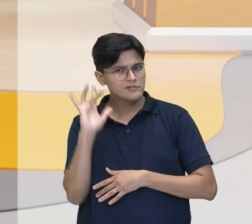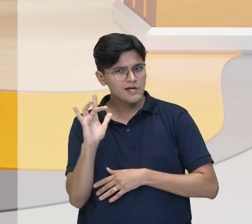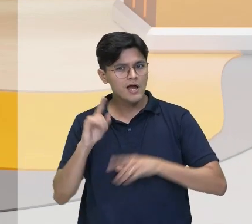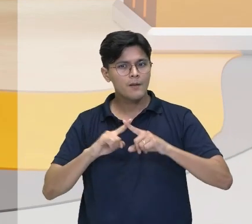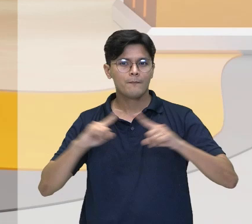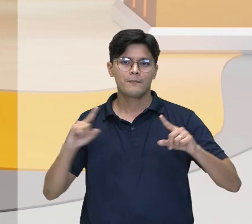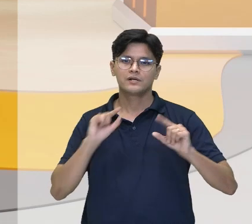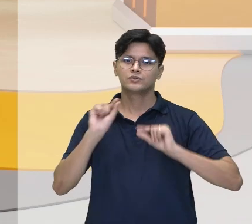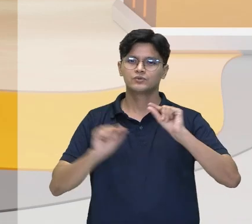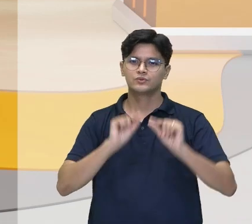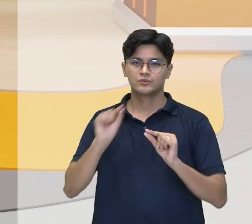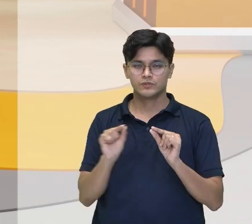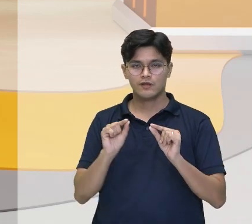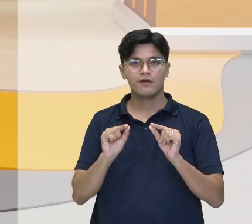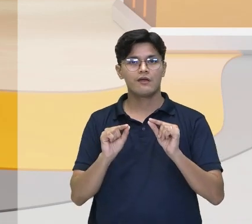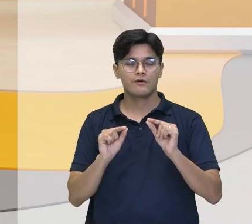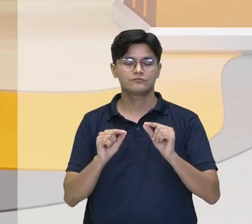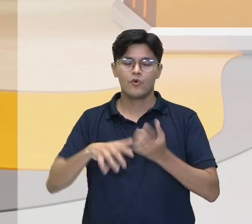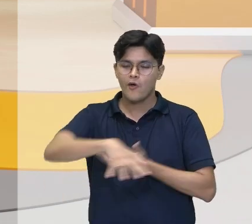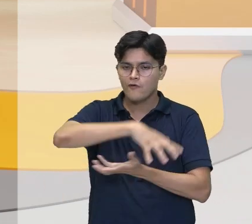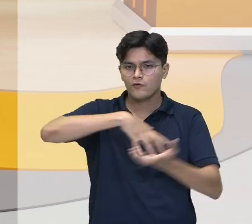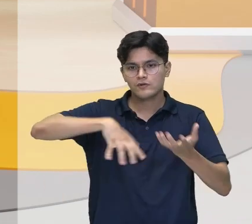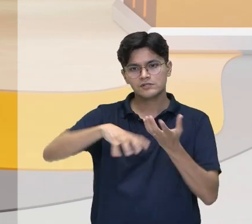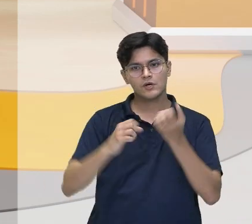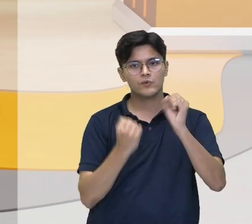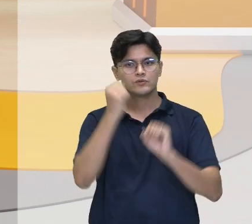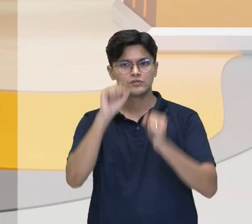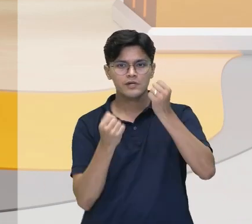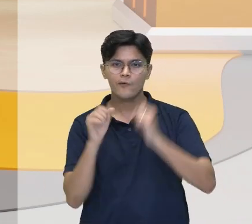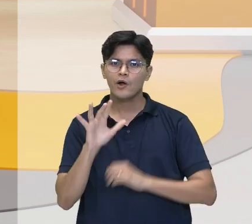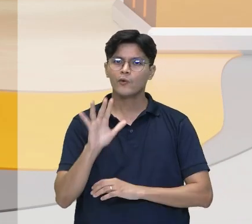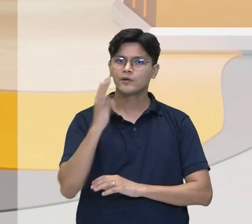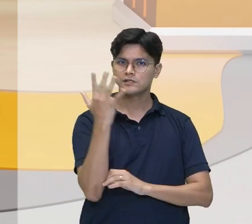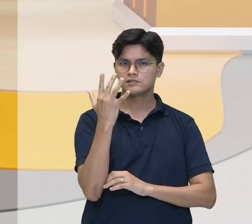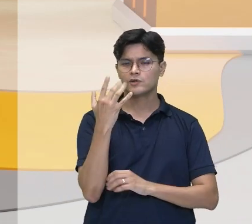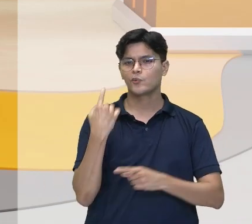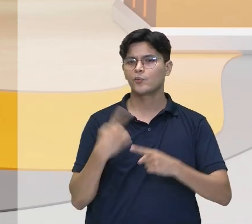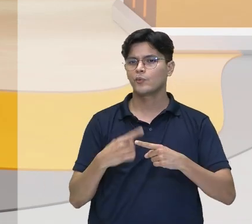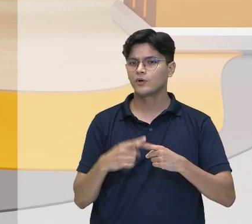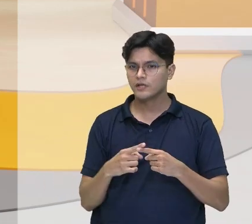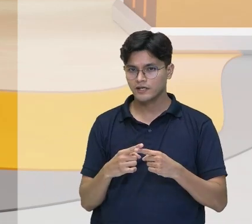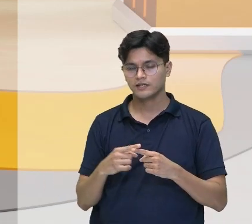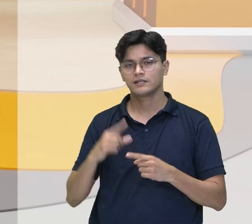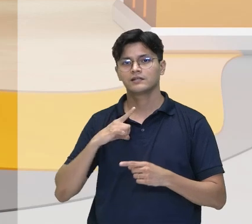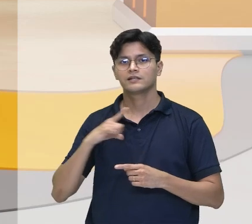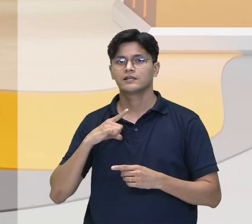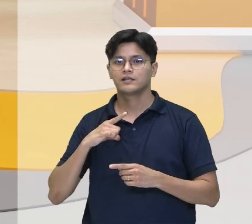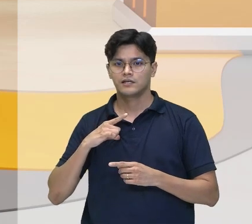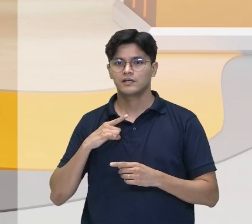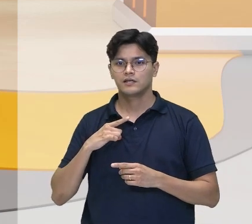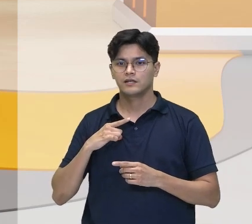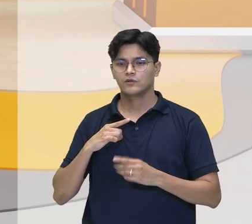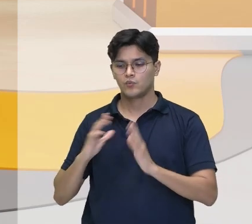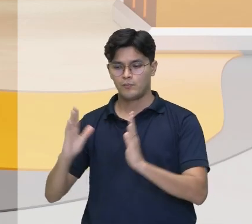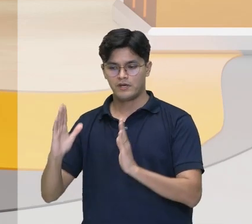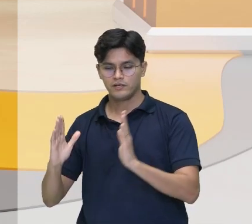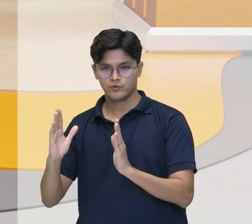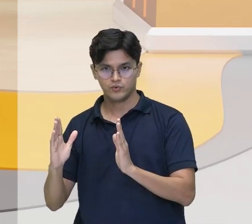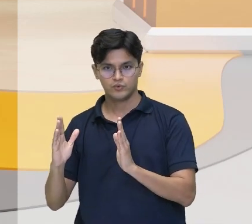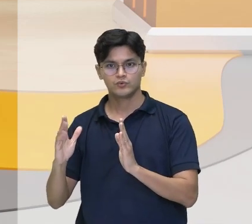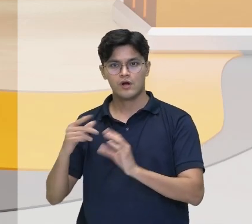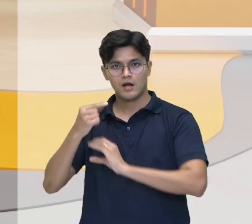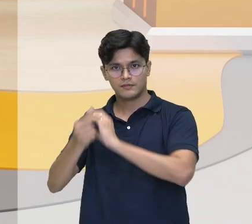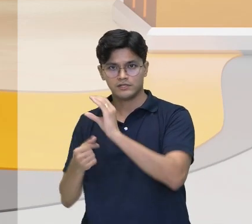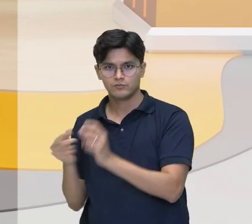na Inglaterra, ela é fruto da acumulação do dinheiro, do capital, lá da fase comercial do modo de